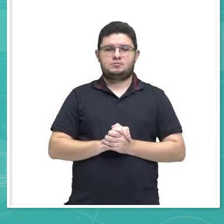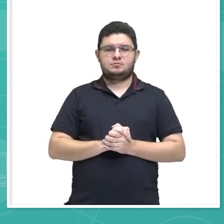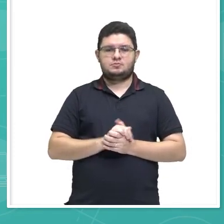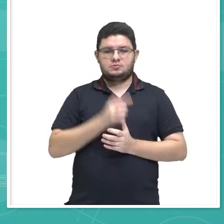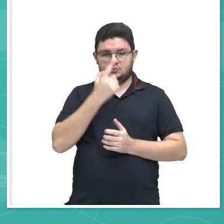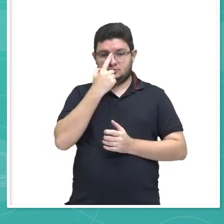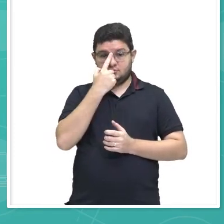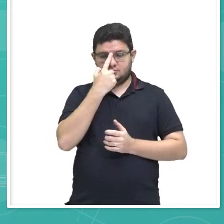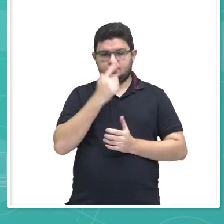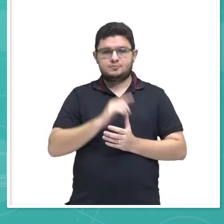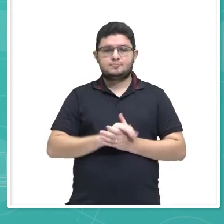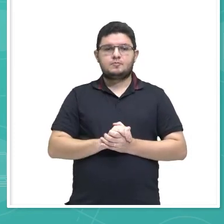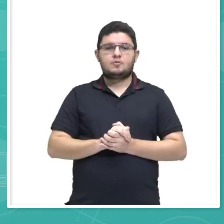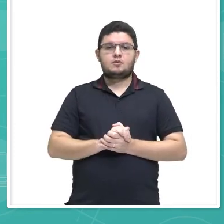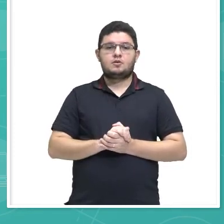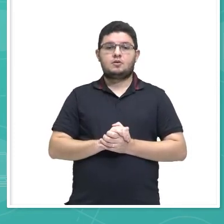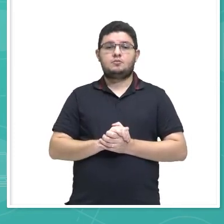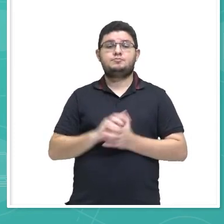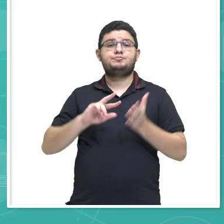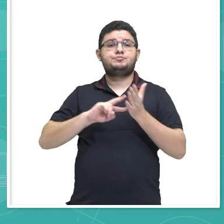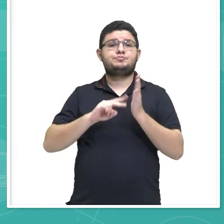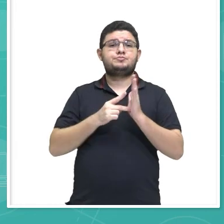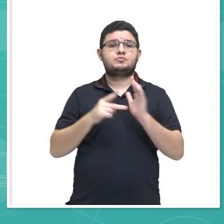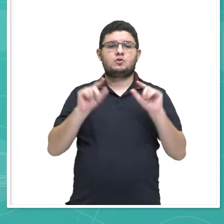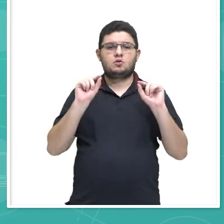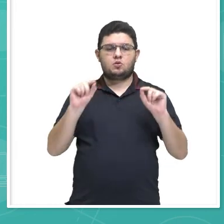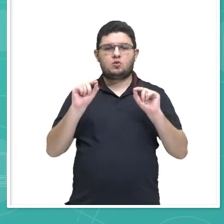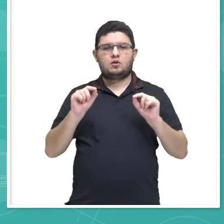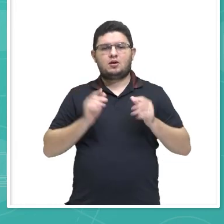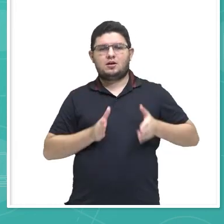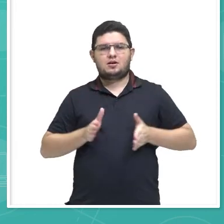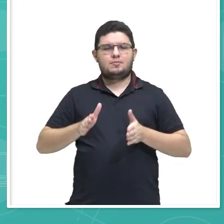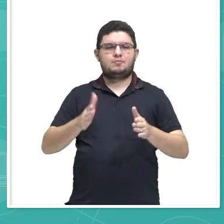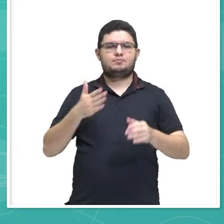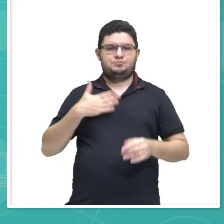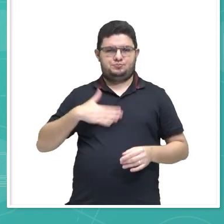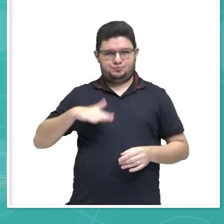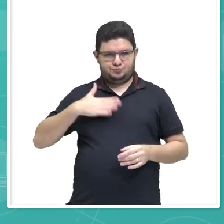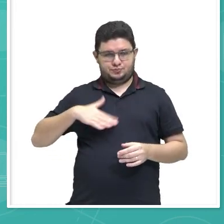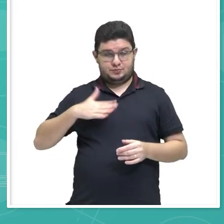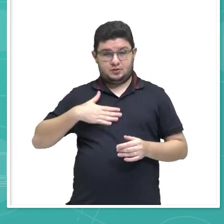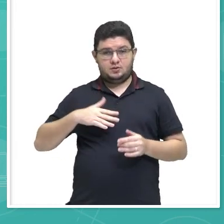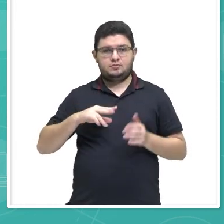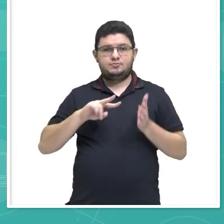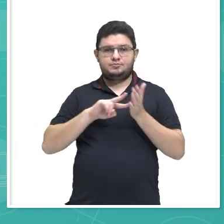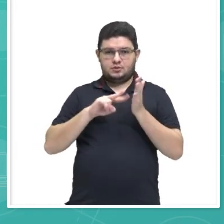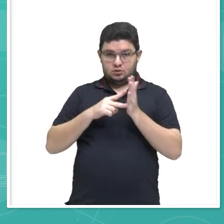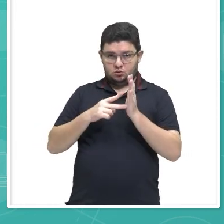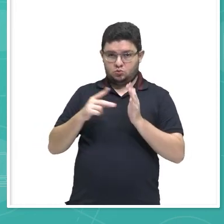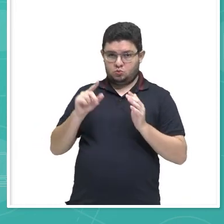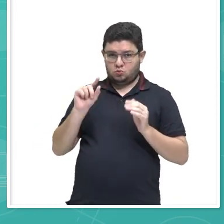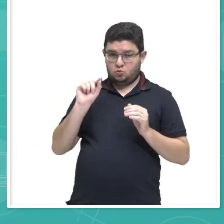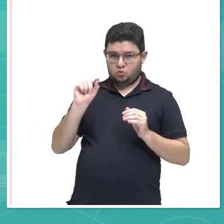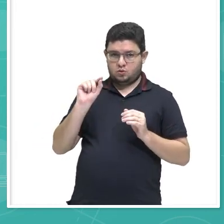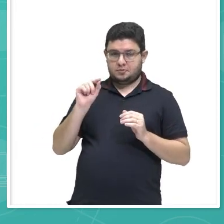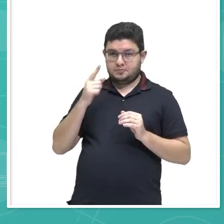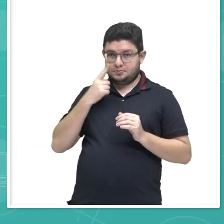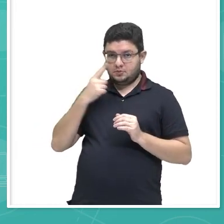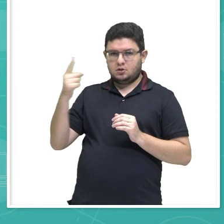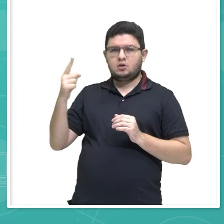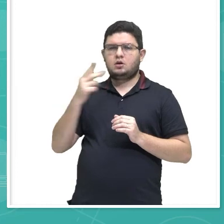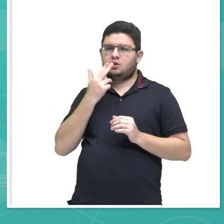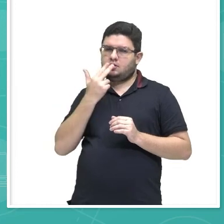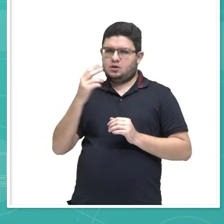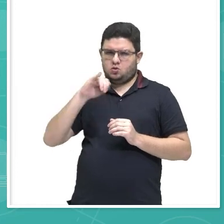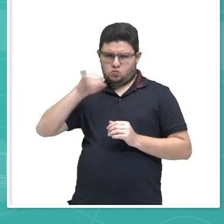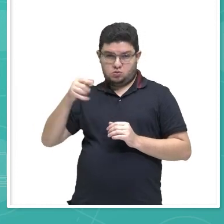O significado da palavra judô quer dizer caminho suave. Então, traduzido do japonês, a união das duas sílabas da